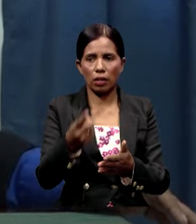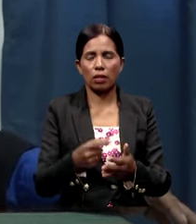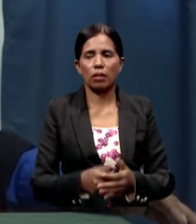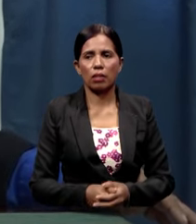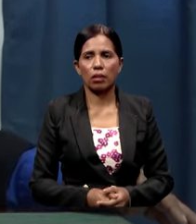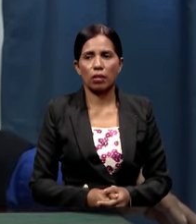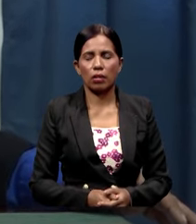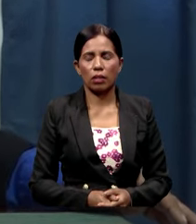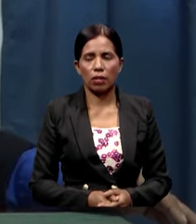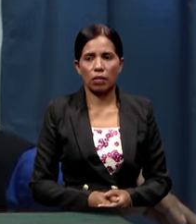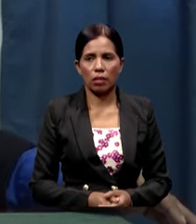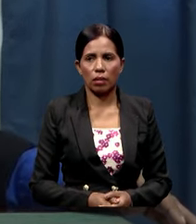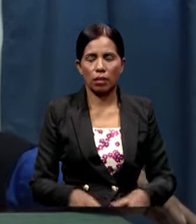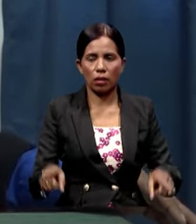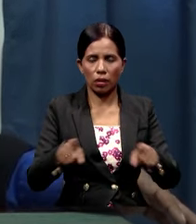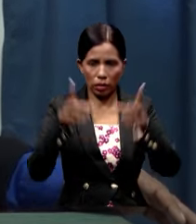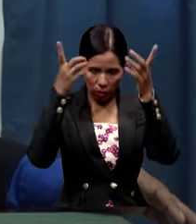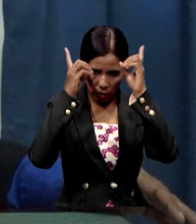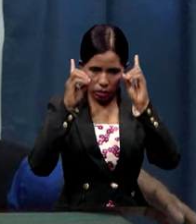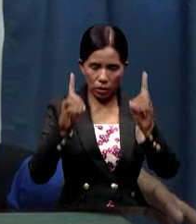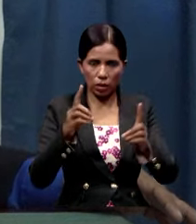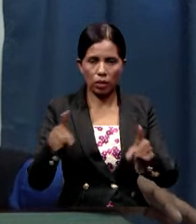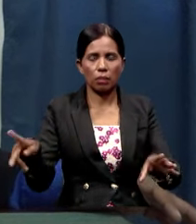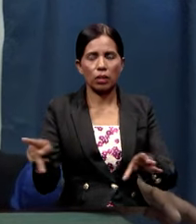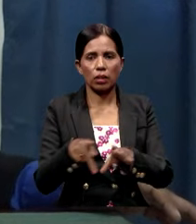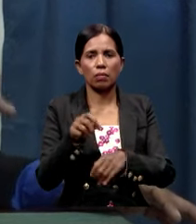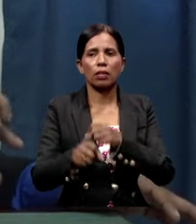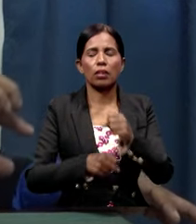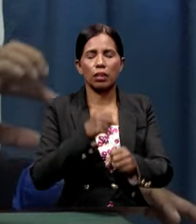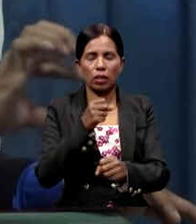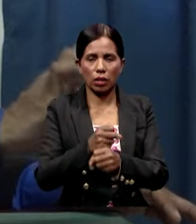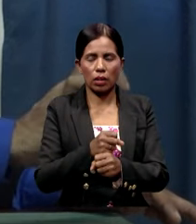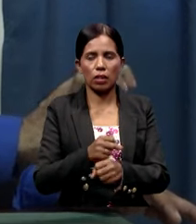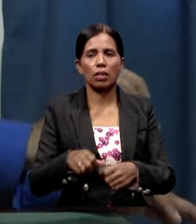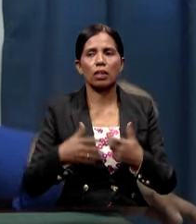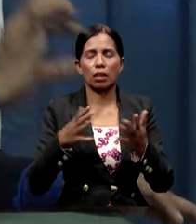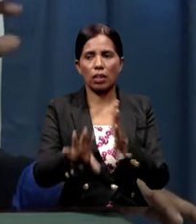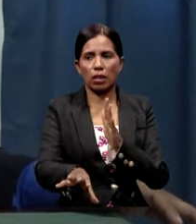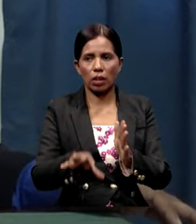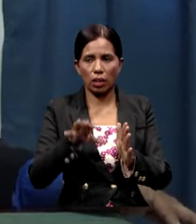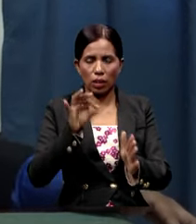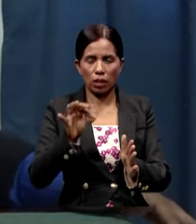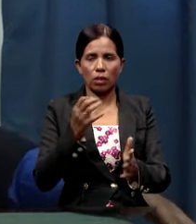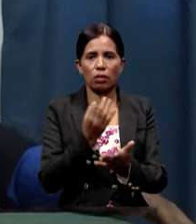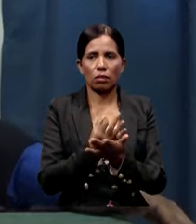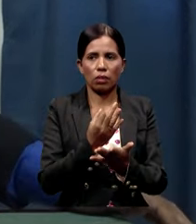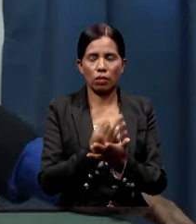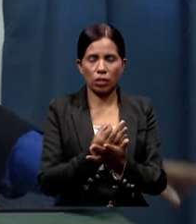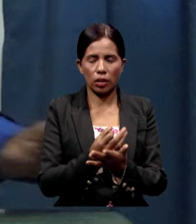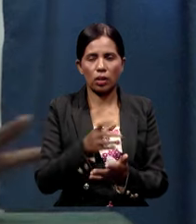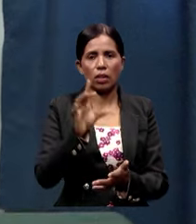dedicação exclusiva manca determina kata João Antônio e Maria eta pensão